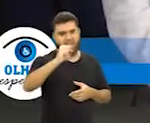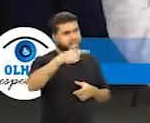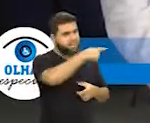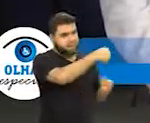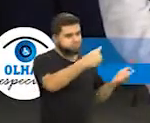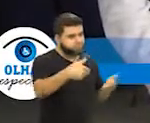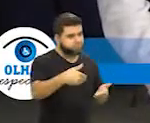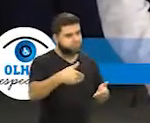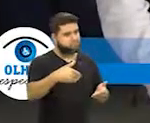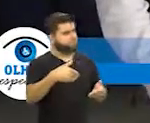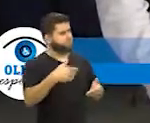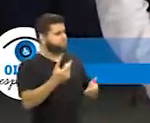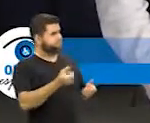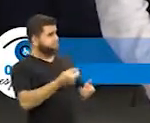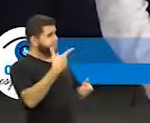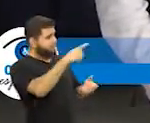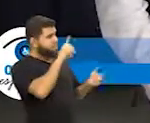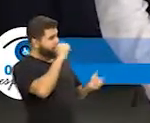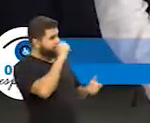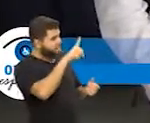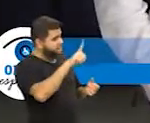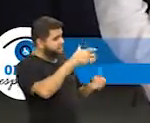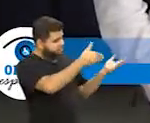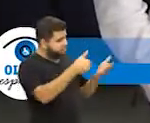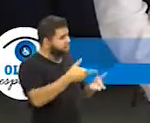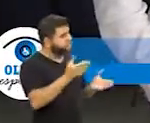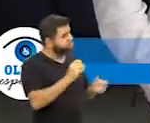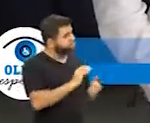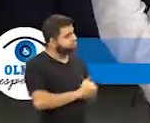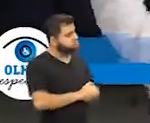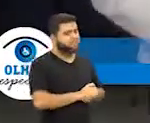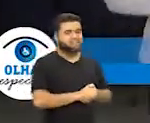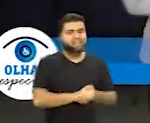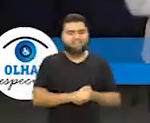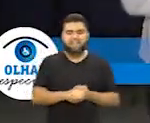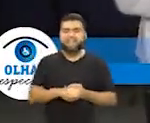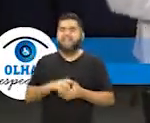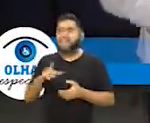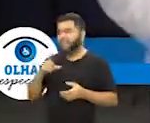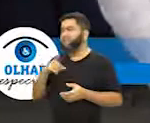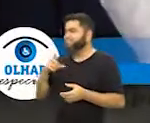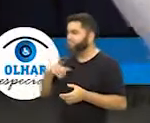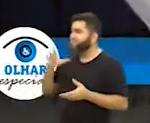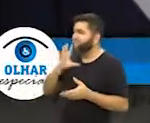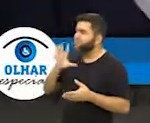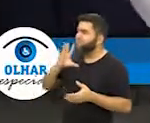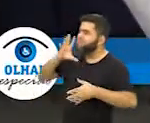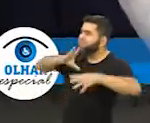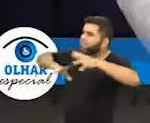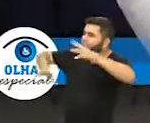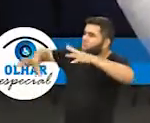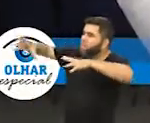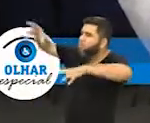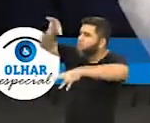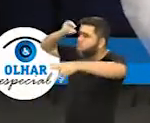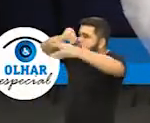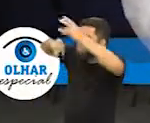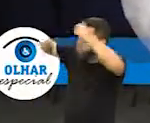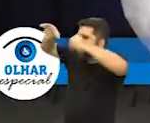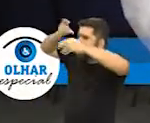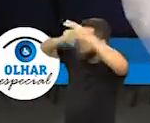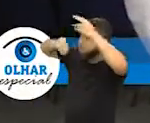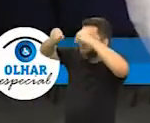nesse seminário. E você está fazendo o que aqui, Limeira, para cá? Bom, a gente veio pegar conhecimento,